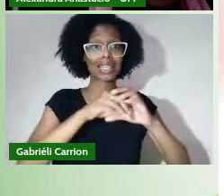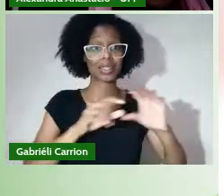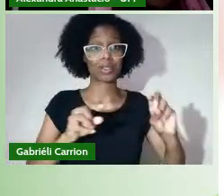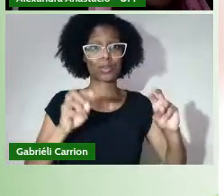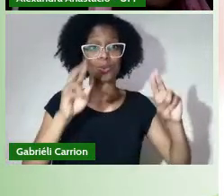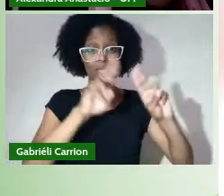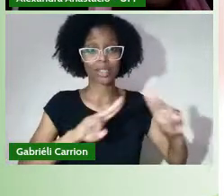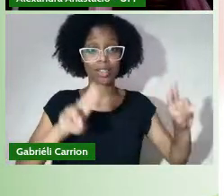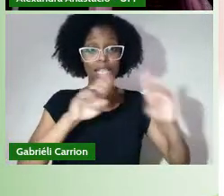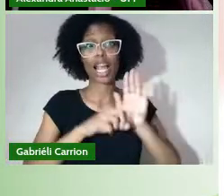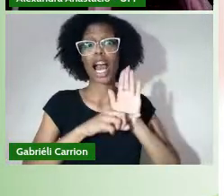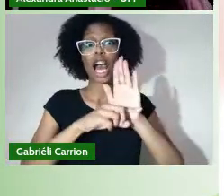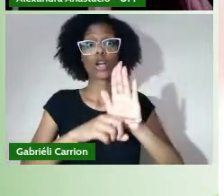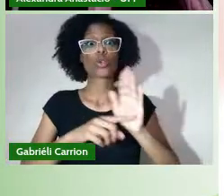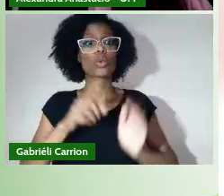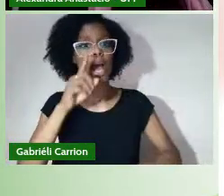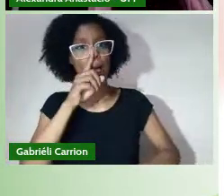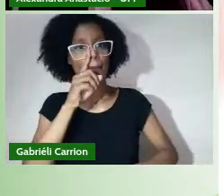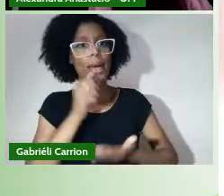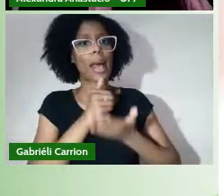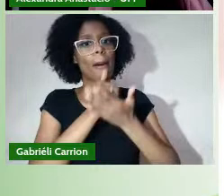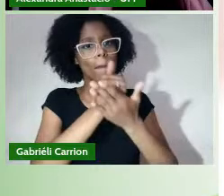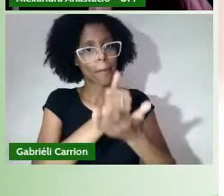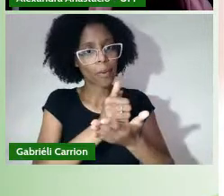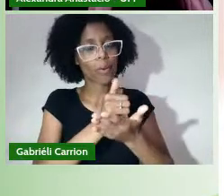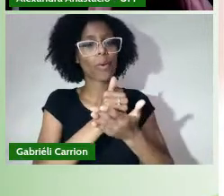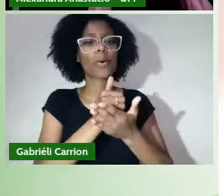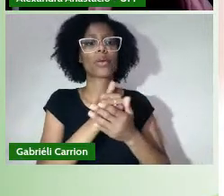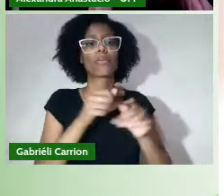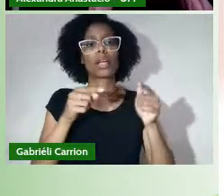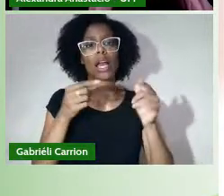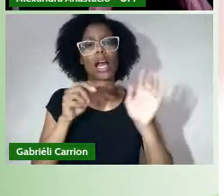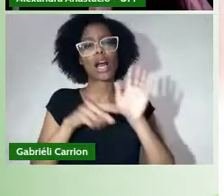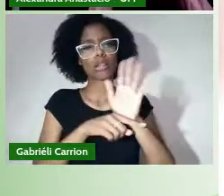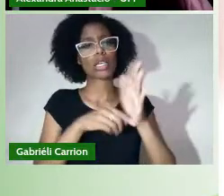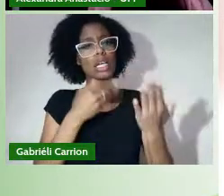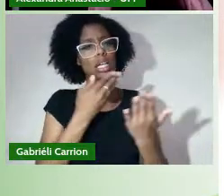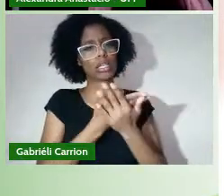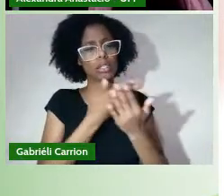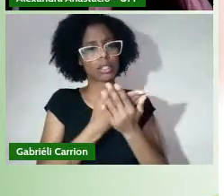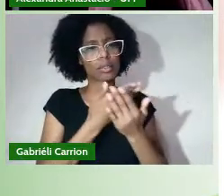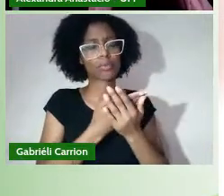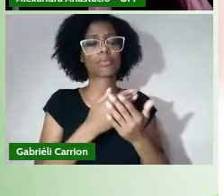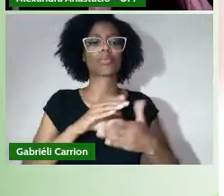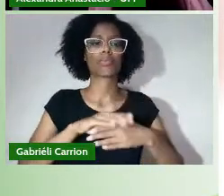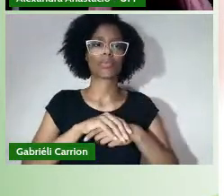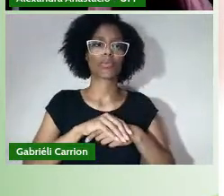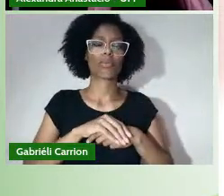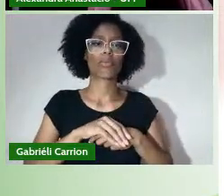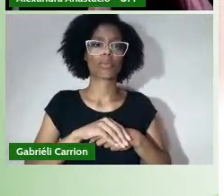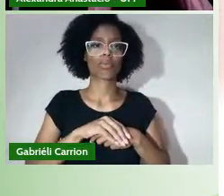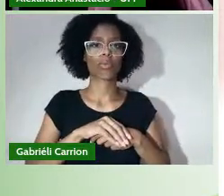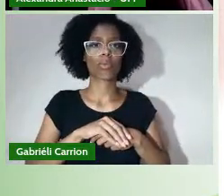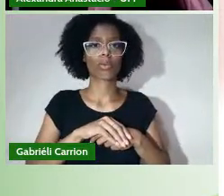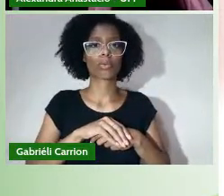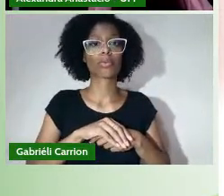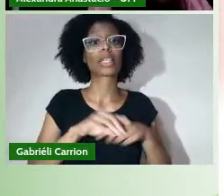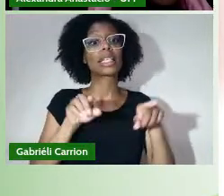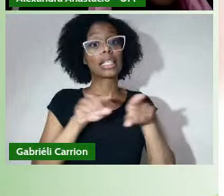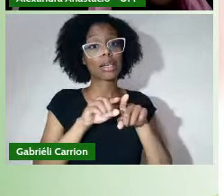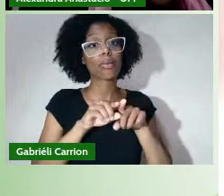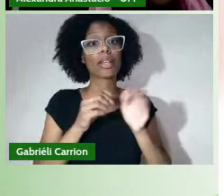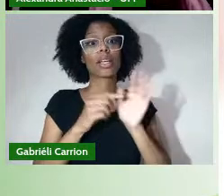na monitoria para estudantes cotistas, bonificação para